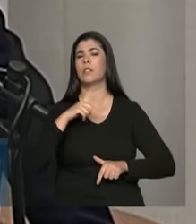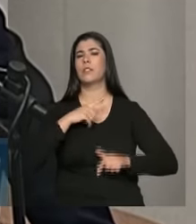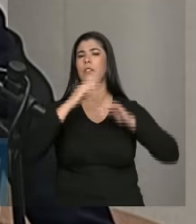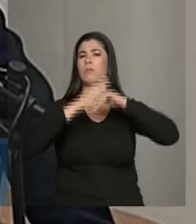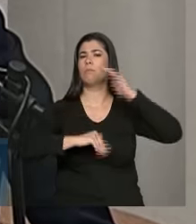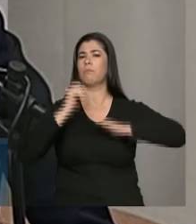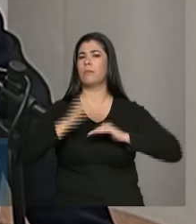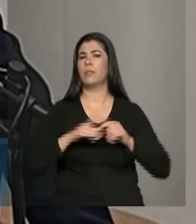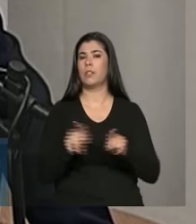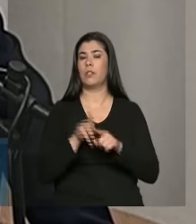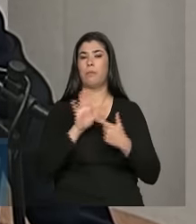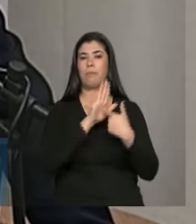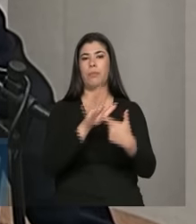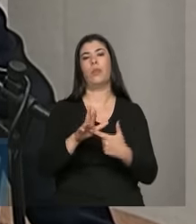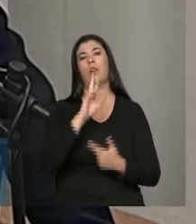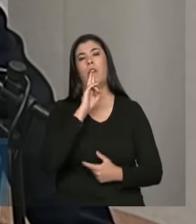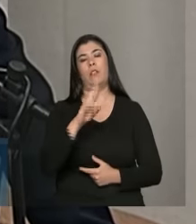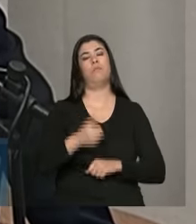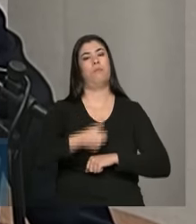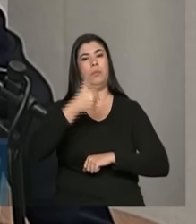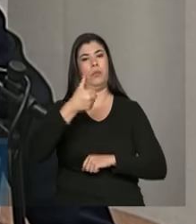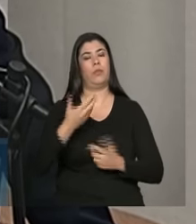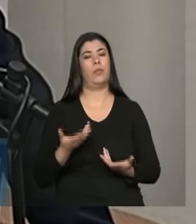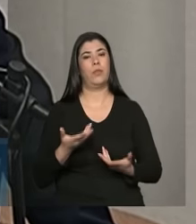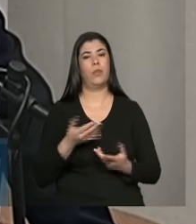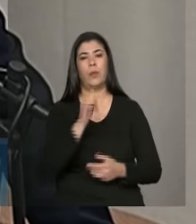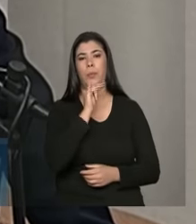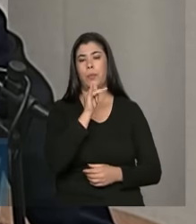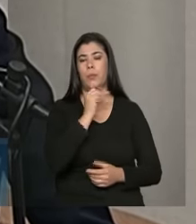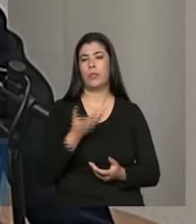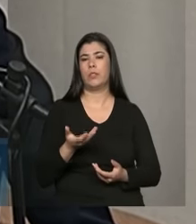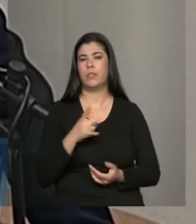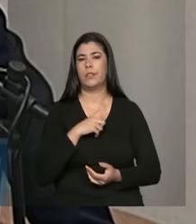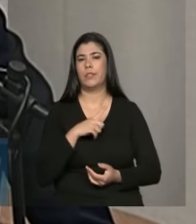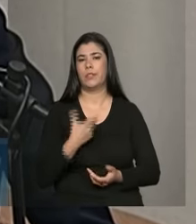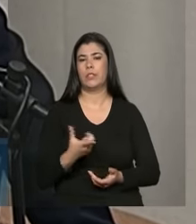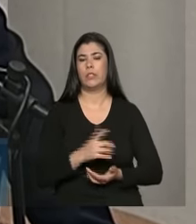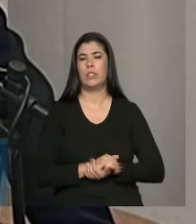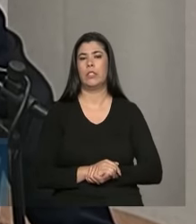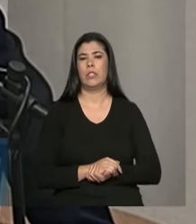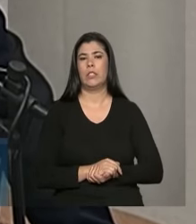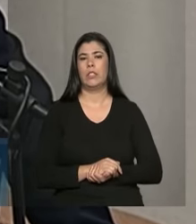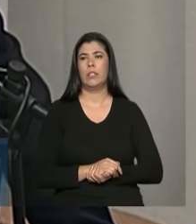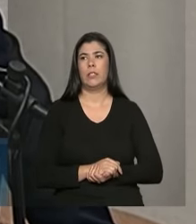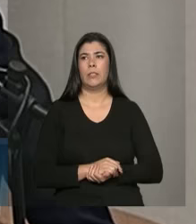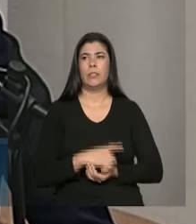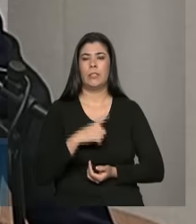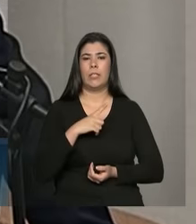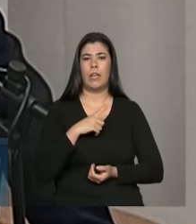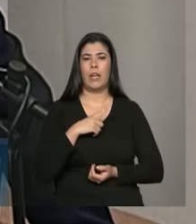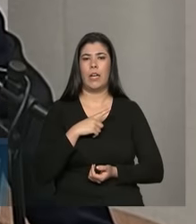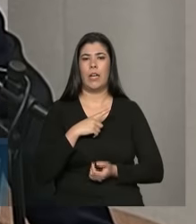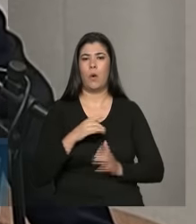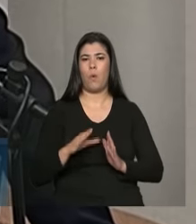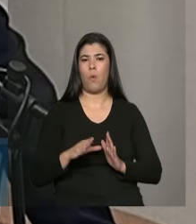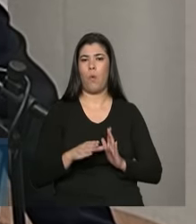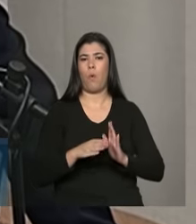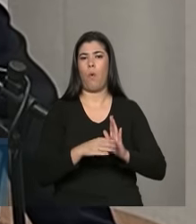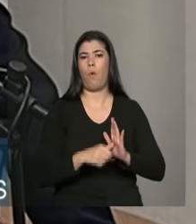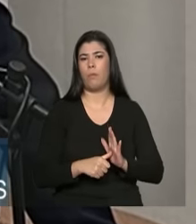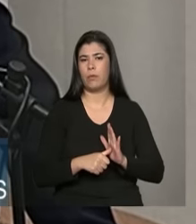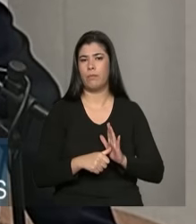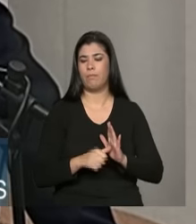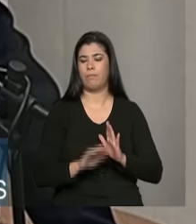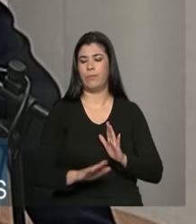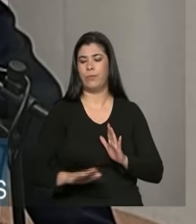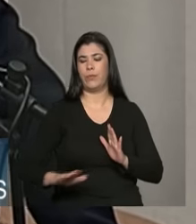e que mostra resultados por exemplo eh No que diz respeito à subtração internacional de crianças quando a gente olha